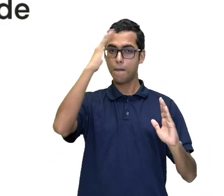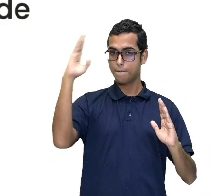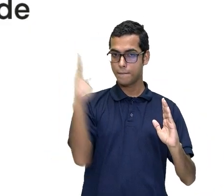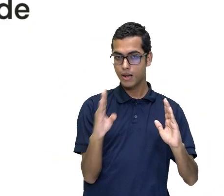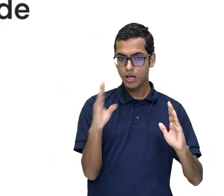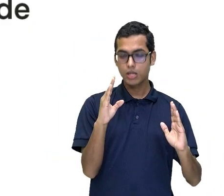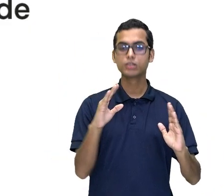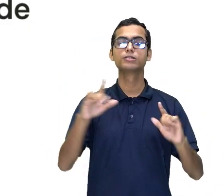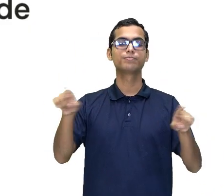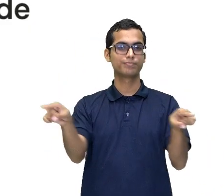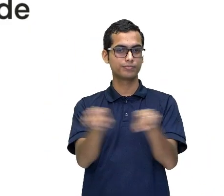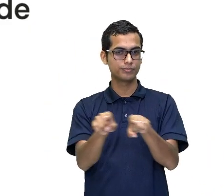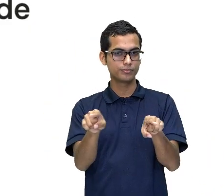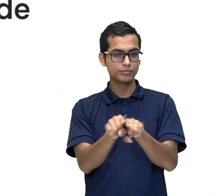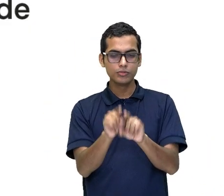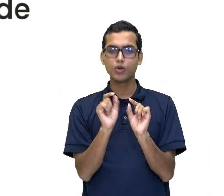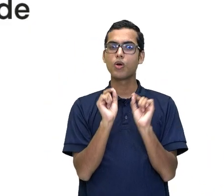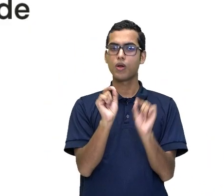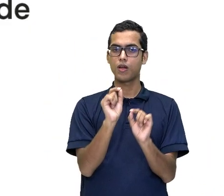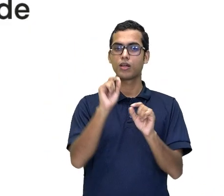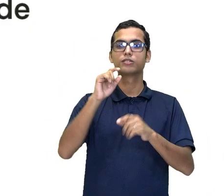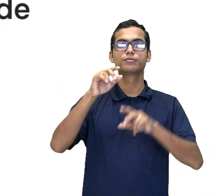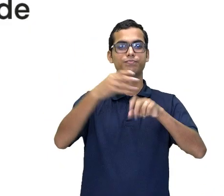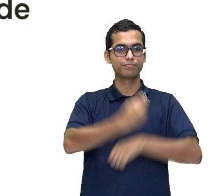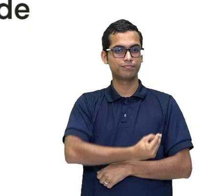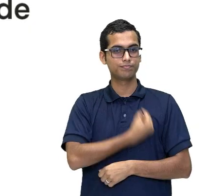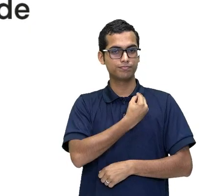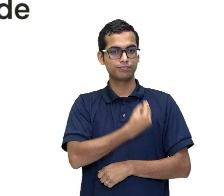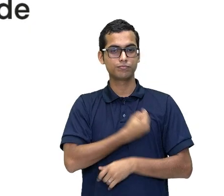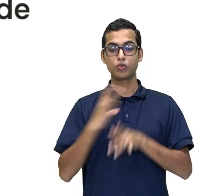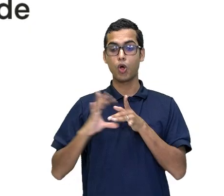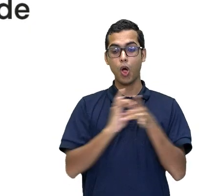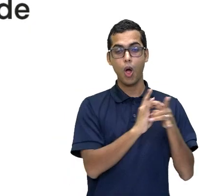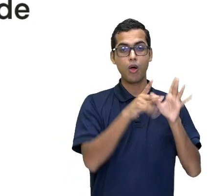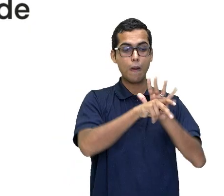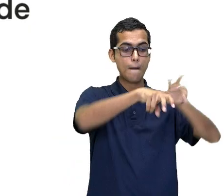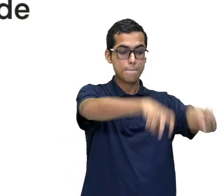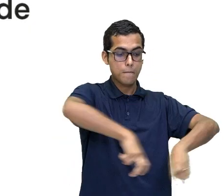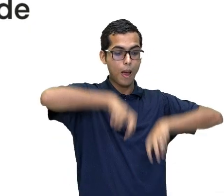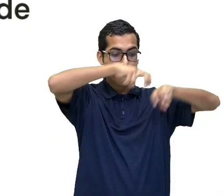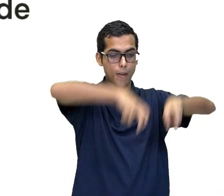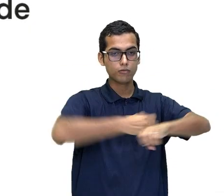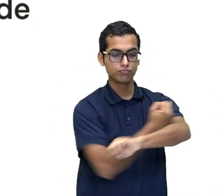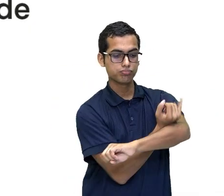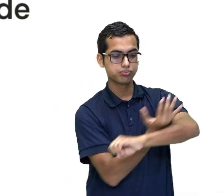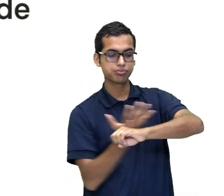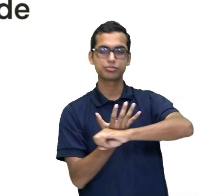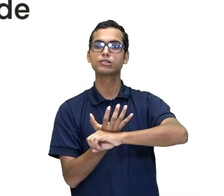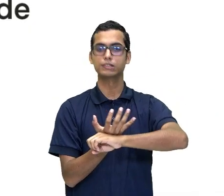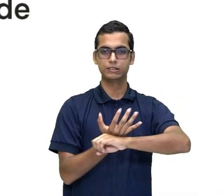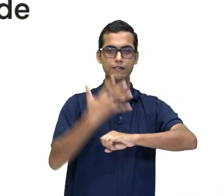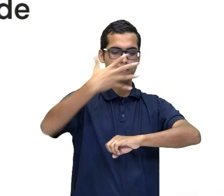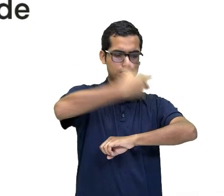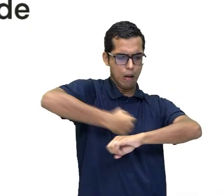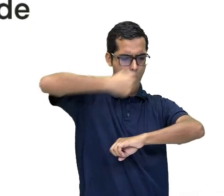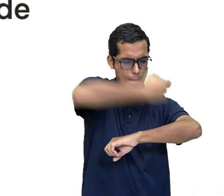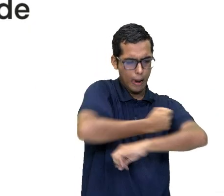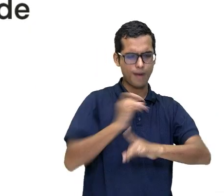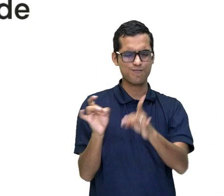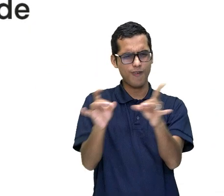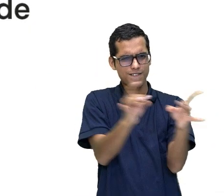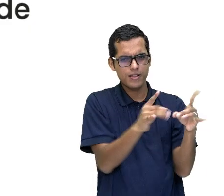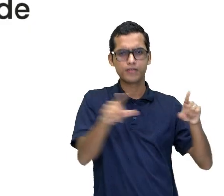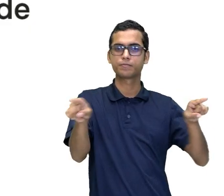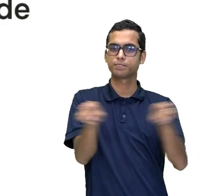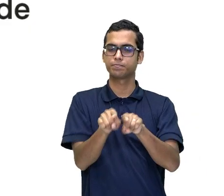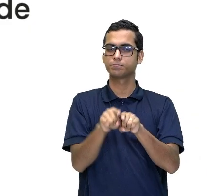um país essencialmente agrário. O que significa, professor, que naquele momento ainda, diferente do que é